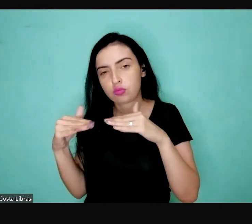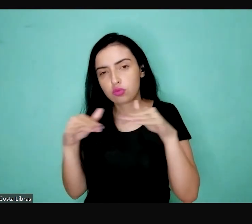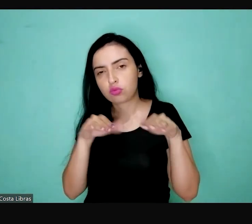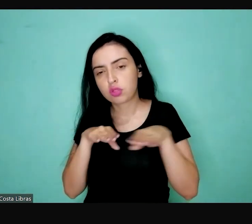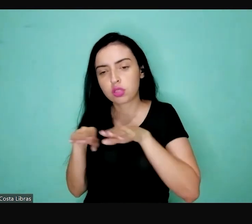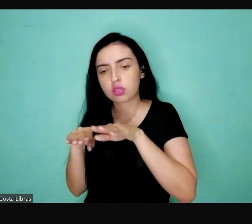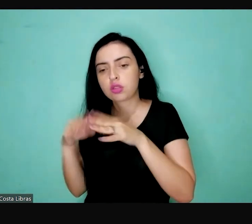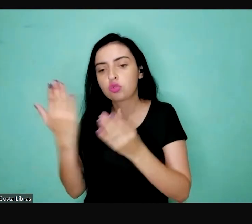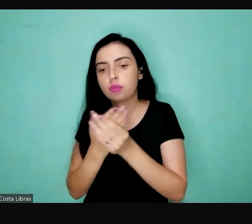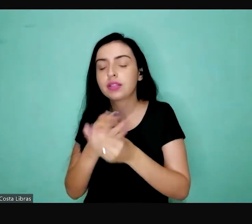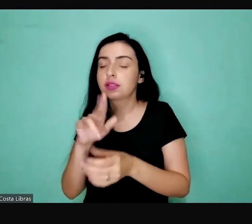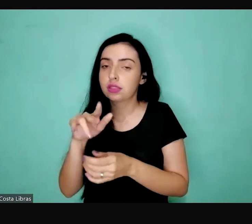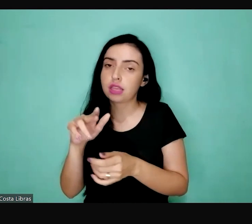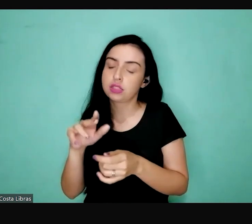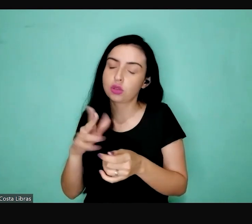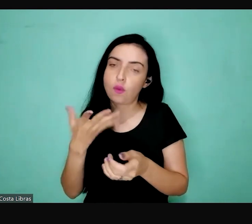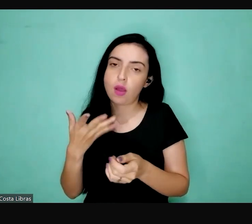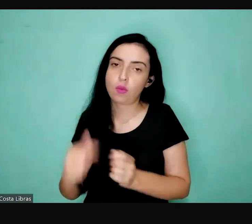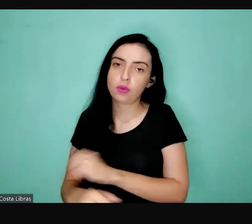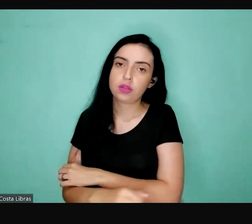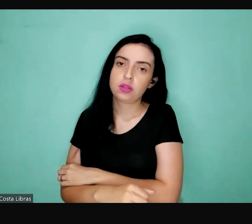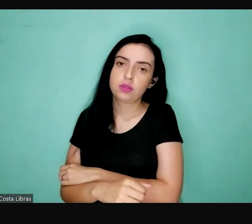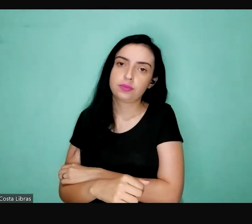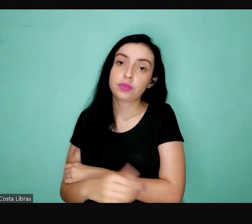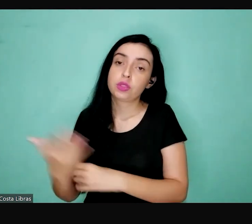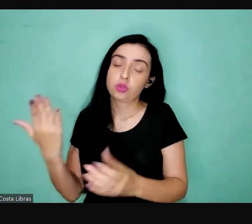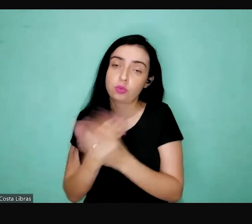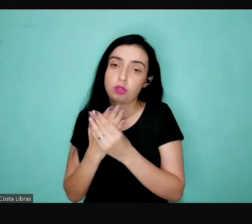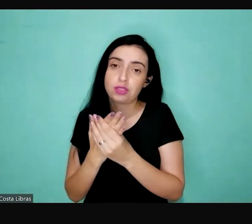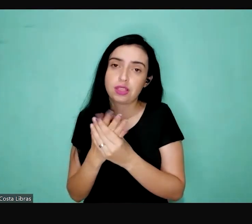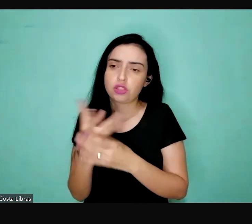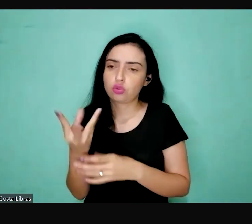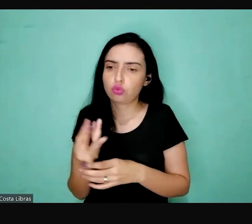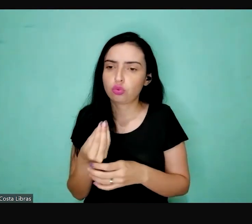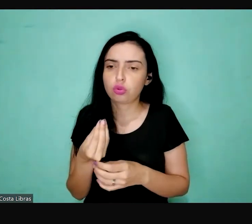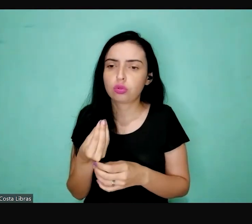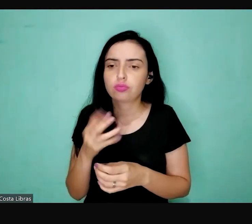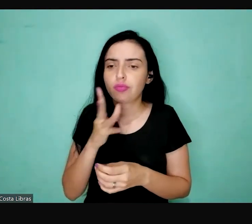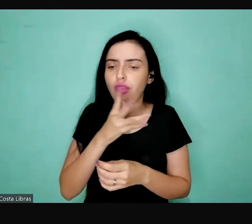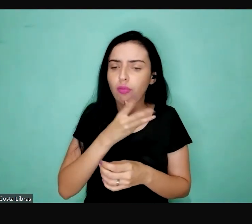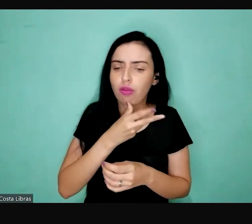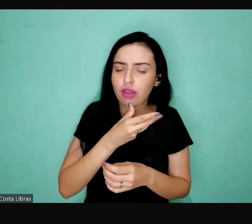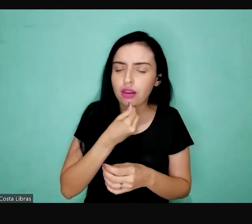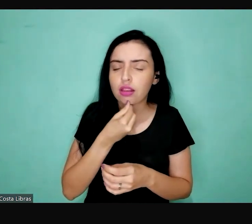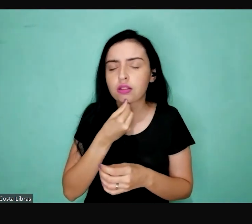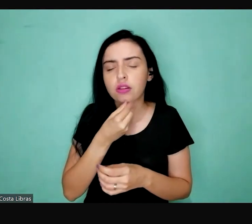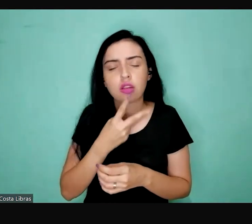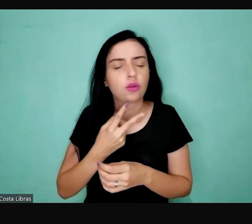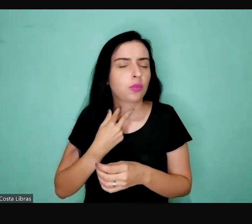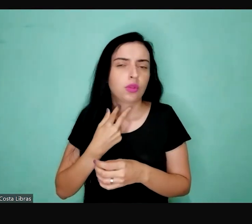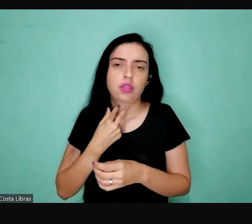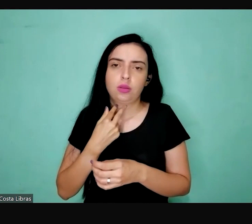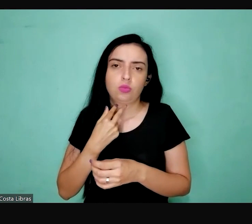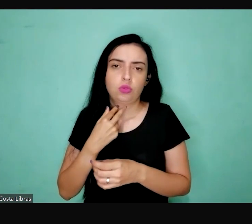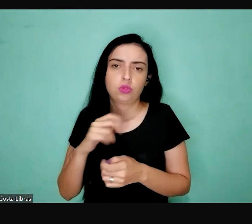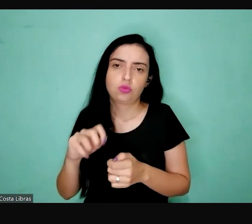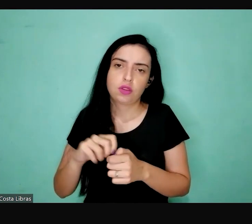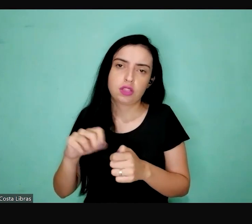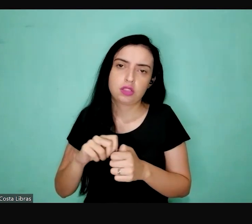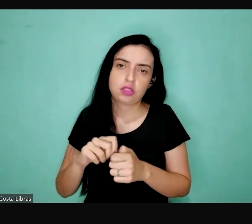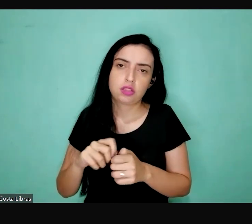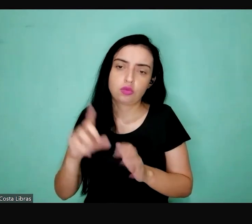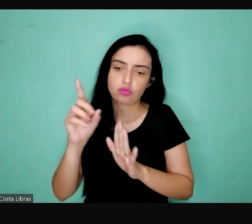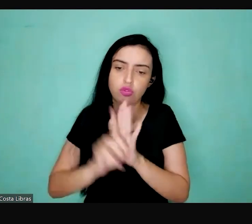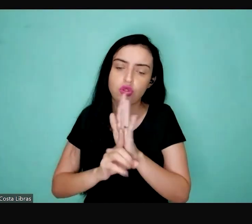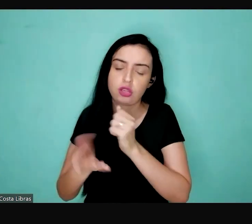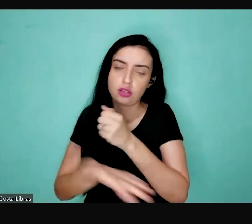iguais. Se é um processo que todo vai demorado, então não temos uma infração desse direito fundamental.